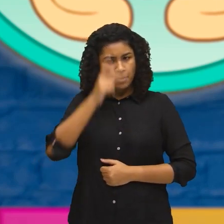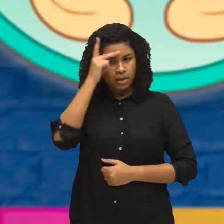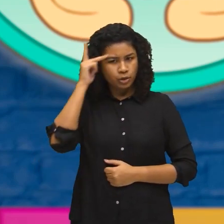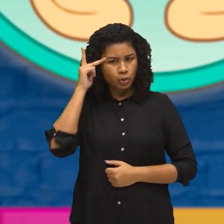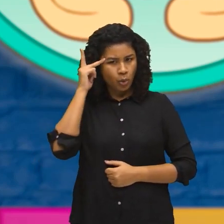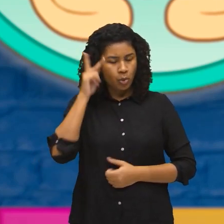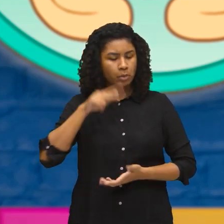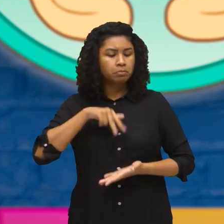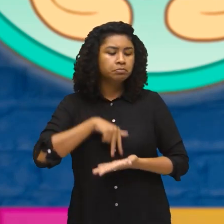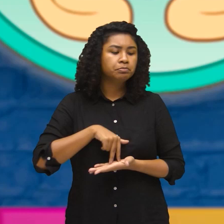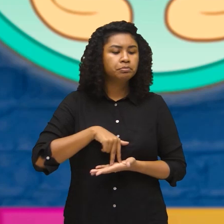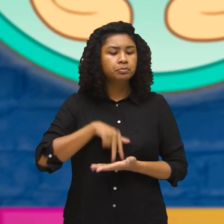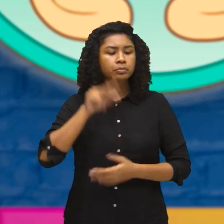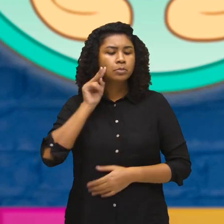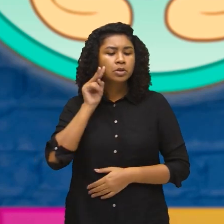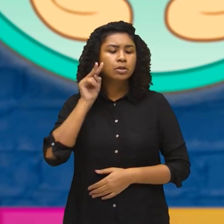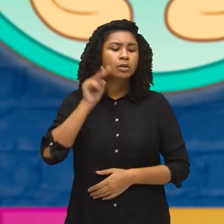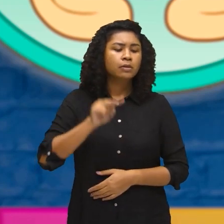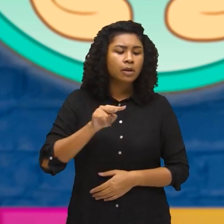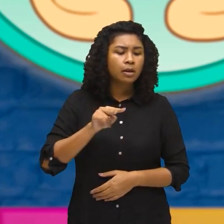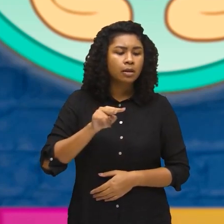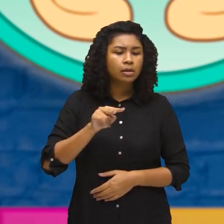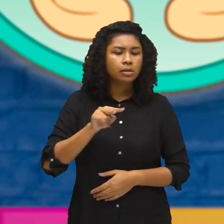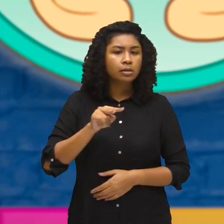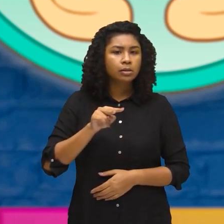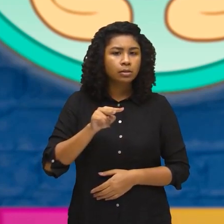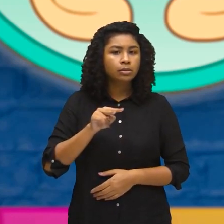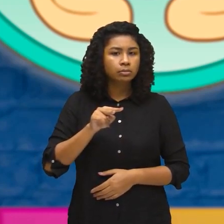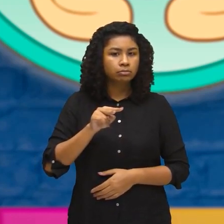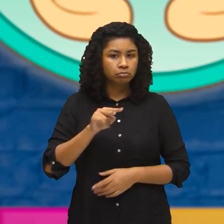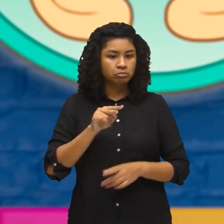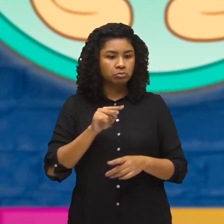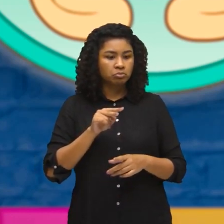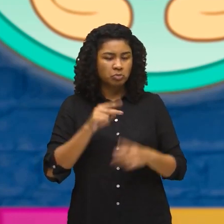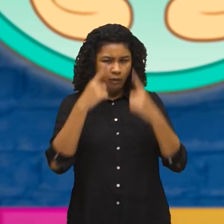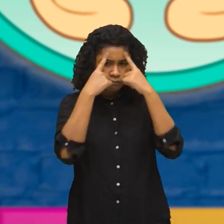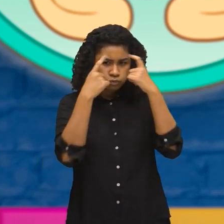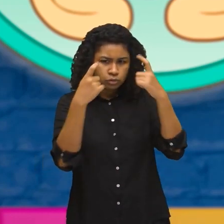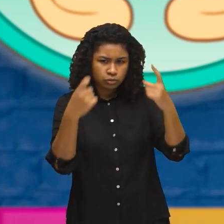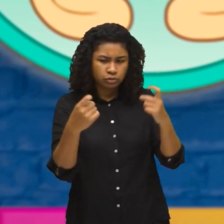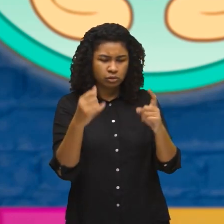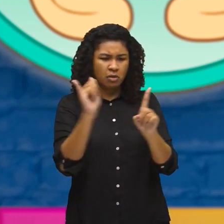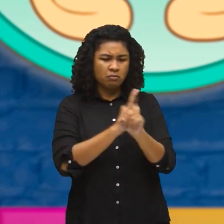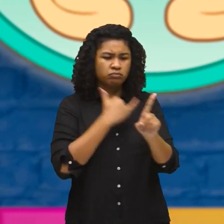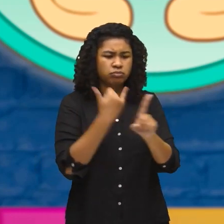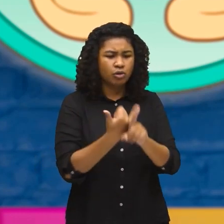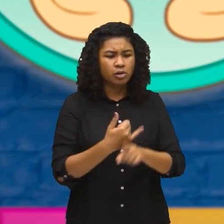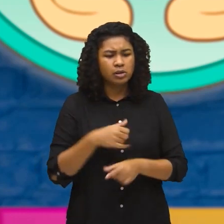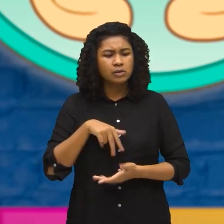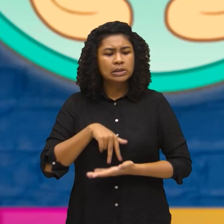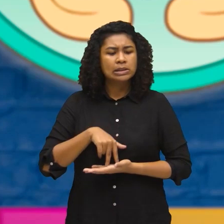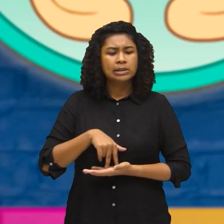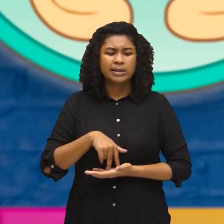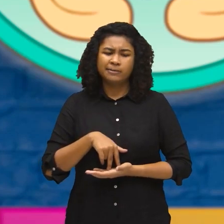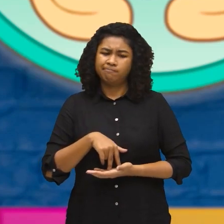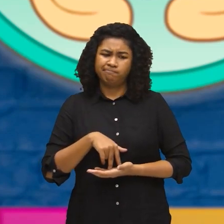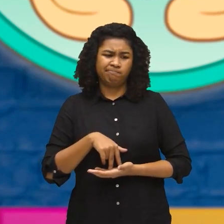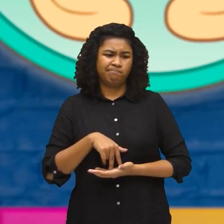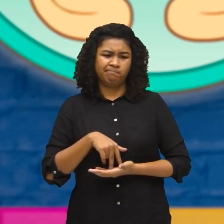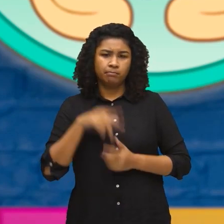espectador começar a visualizar o bullying como uma certa rejeição, ele pode começar